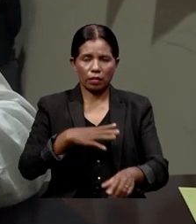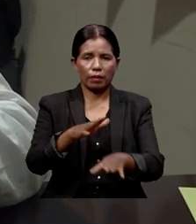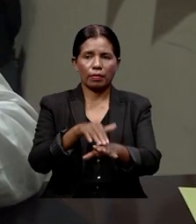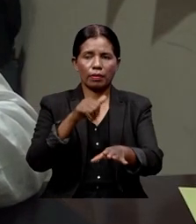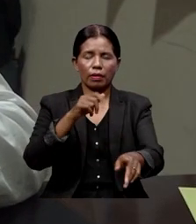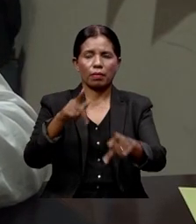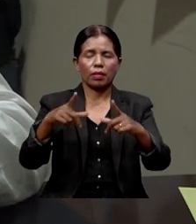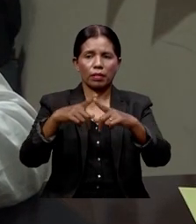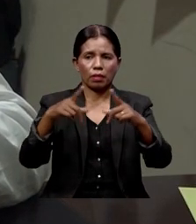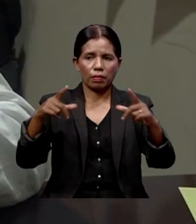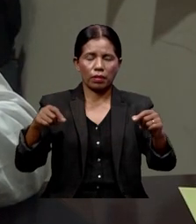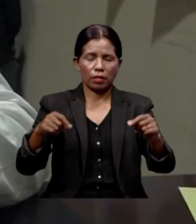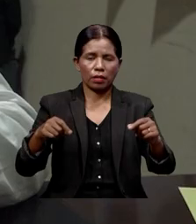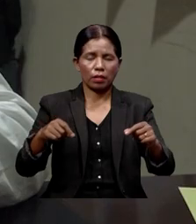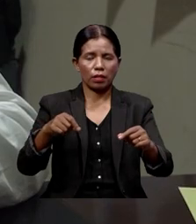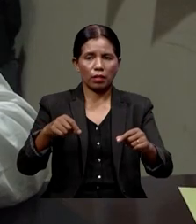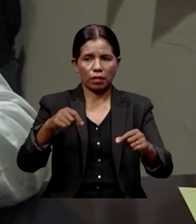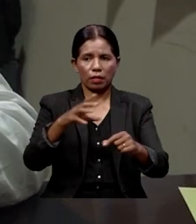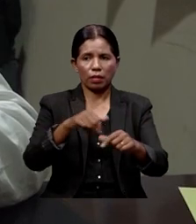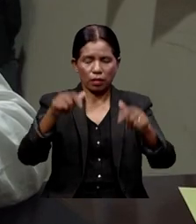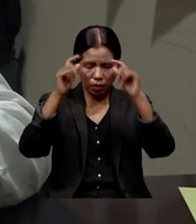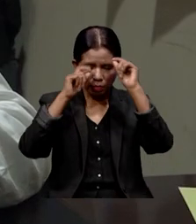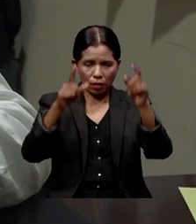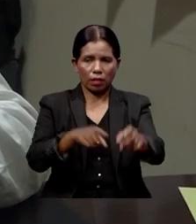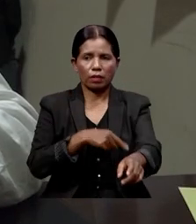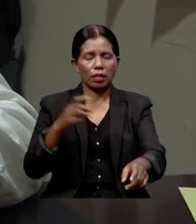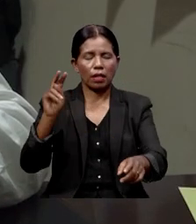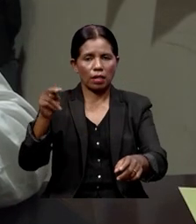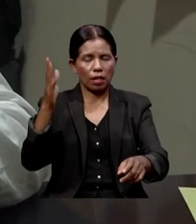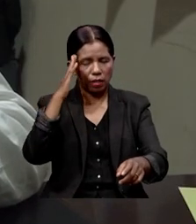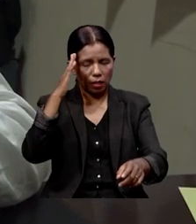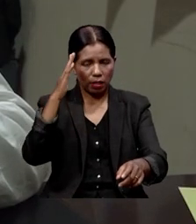uma japonesa ida me behele Timor Cleurona ni atene teto.